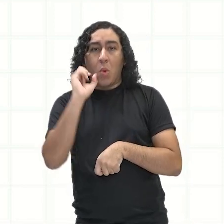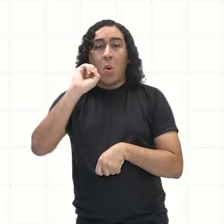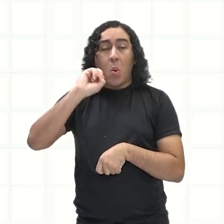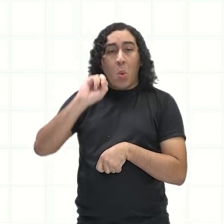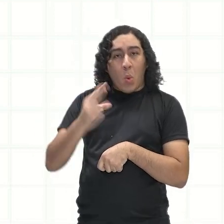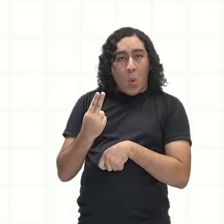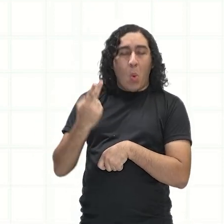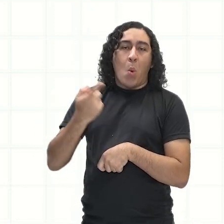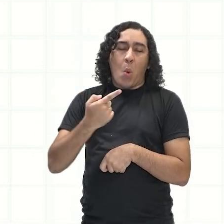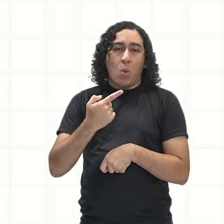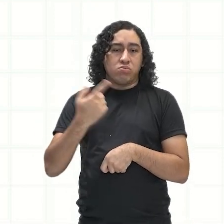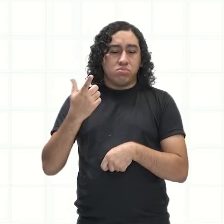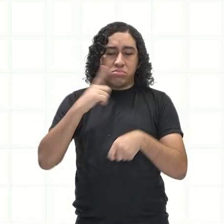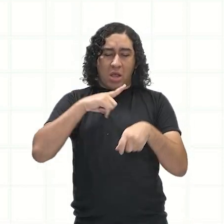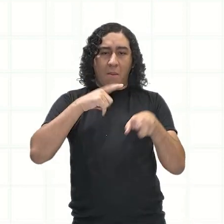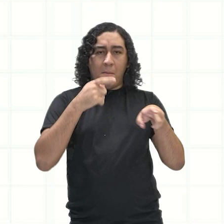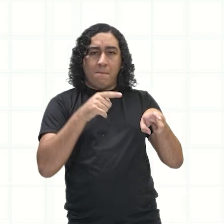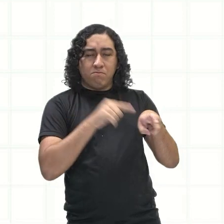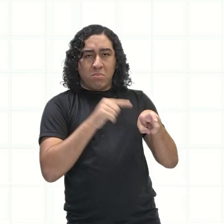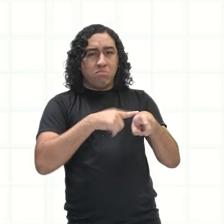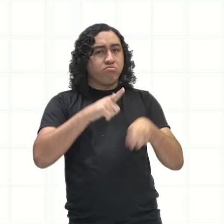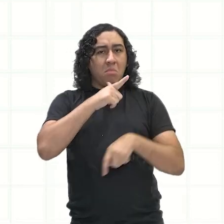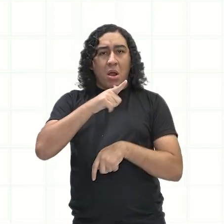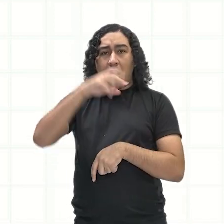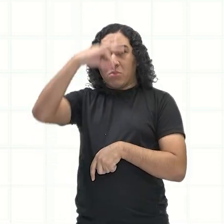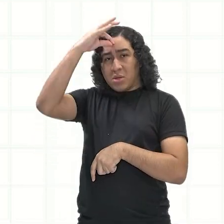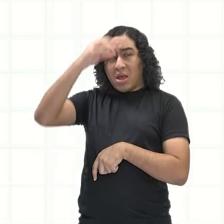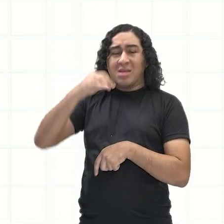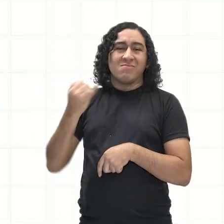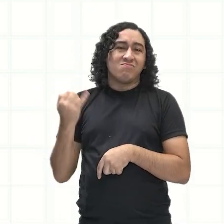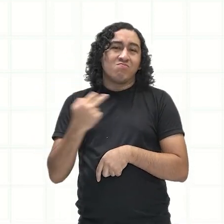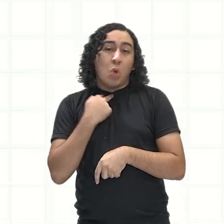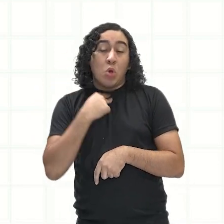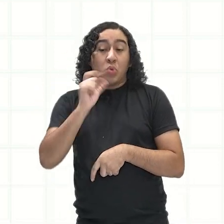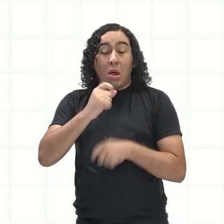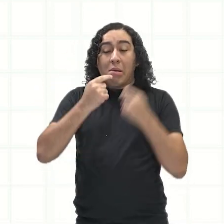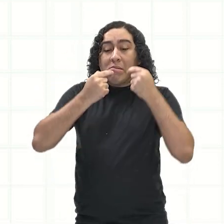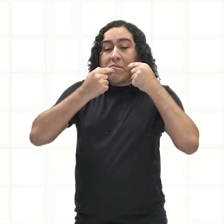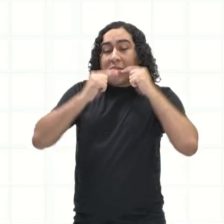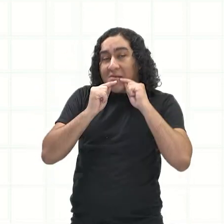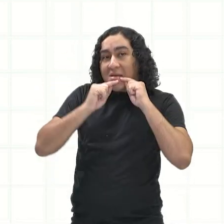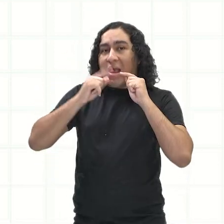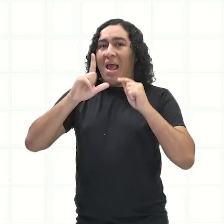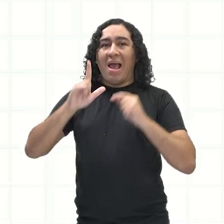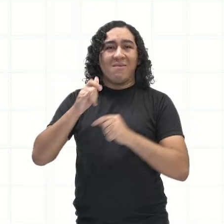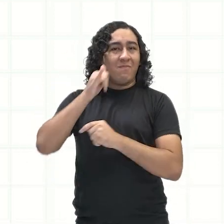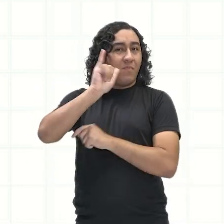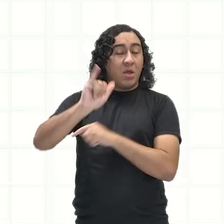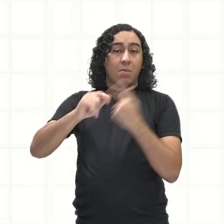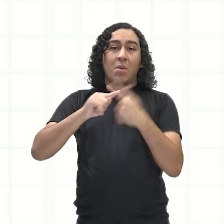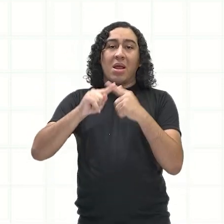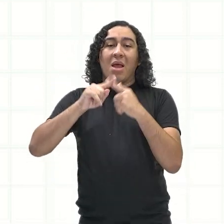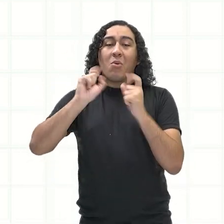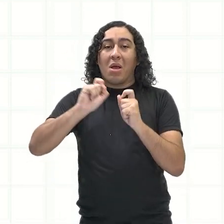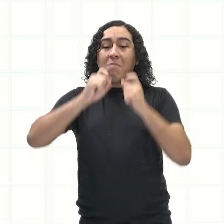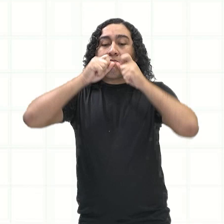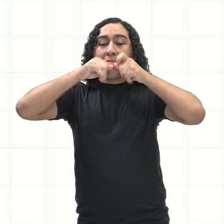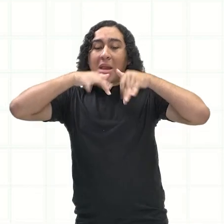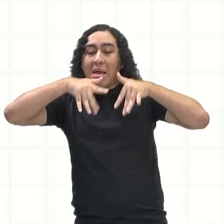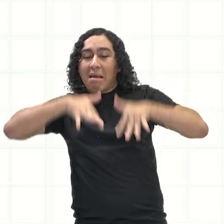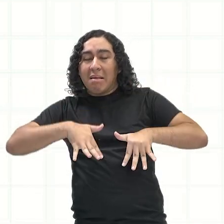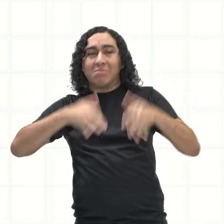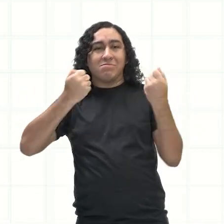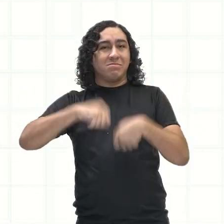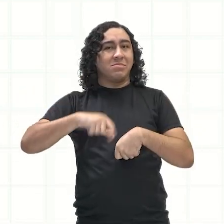órgãos genitais, é importante não furar essas lesões, né? Para não aumentar ali essa doença, não complicar ainda